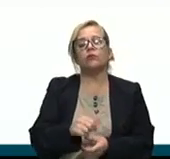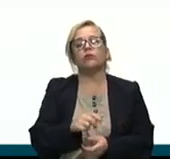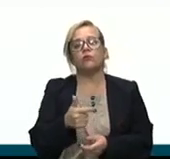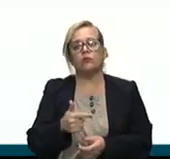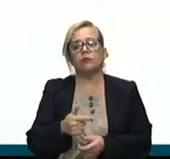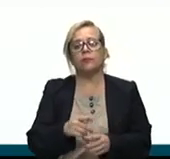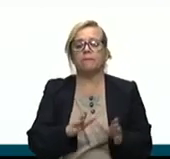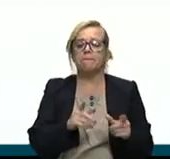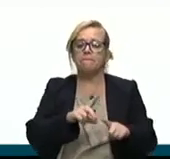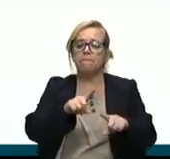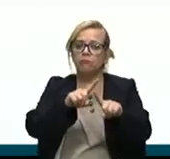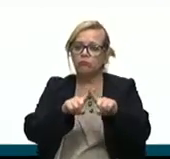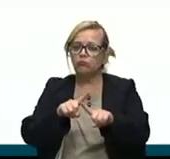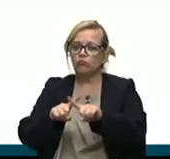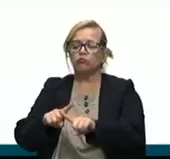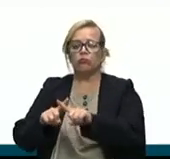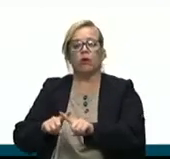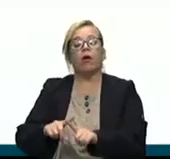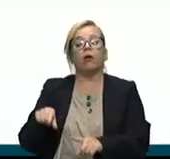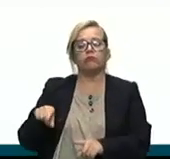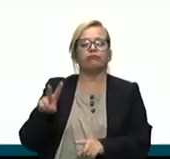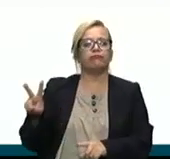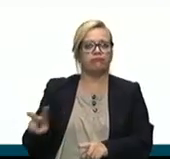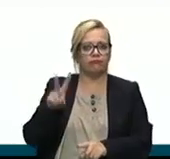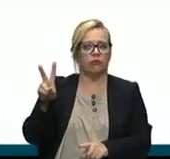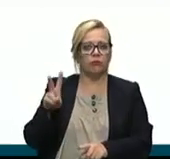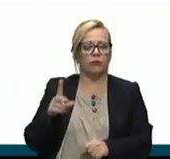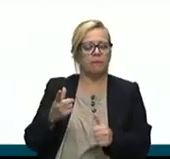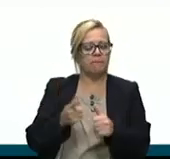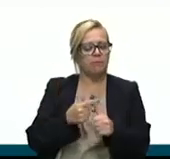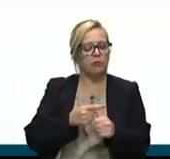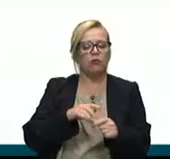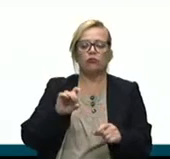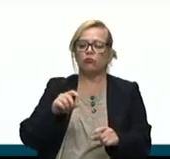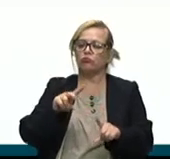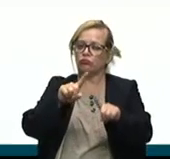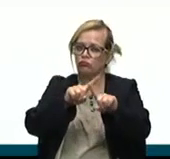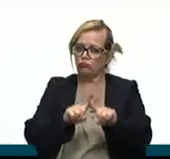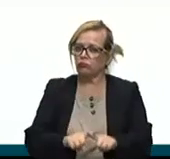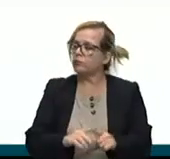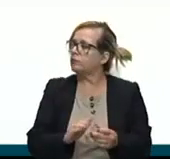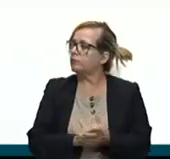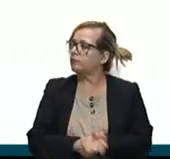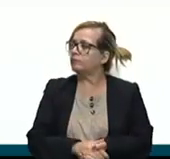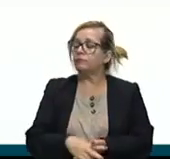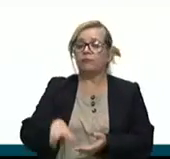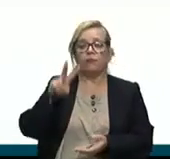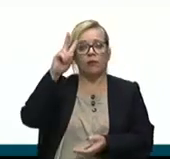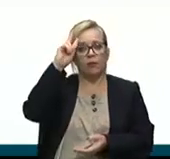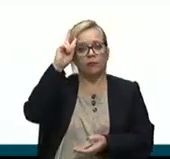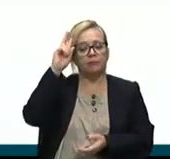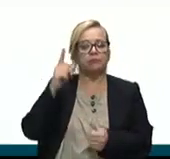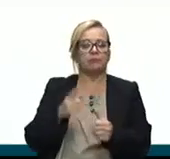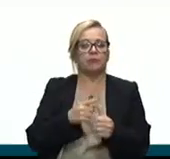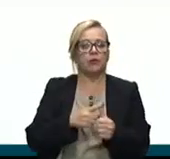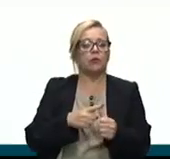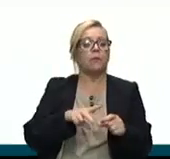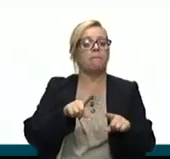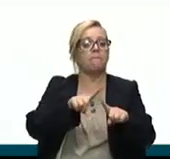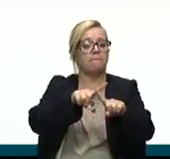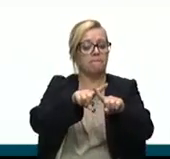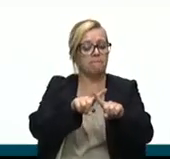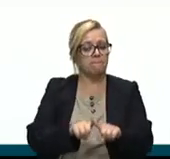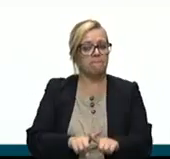vezes 12, mais 3 vezes 15, mais 4 vezes 21. Lembrando que primeiro eu